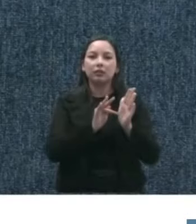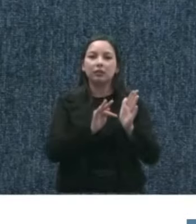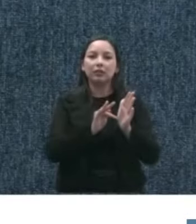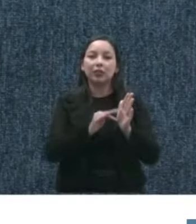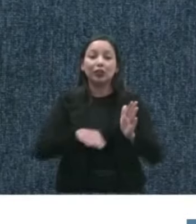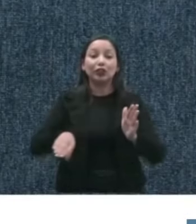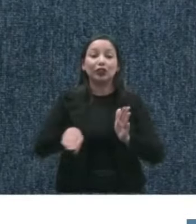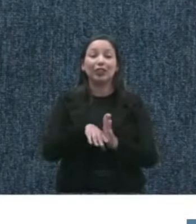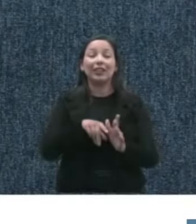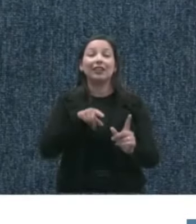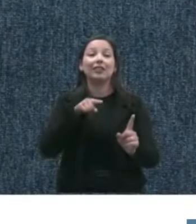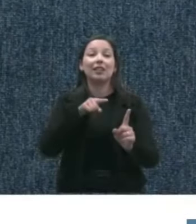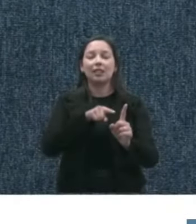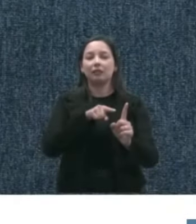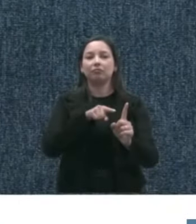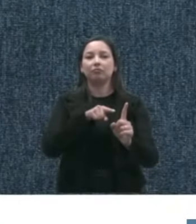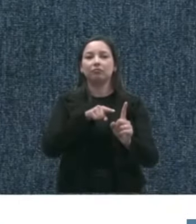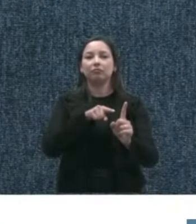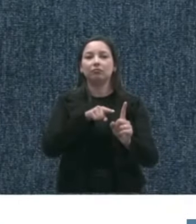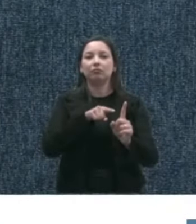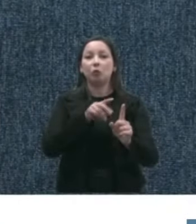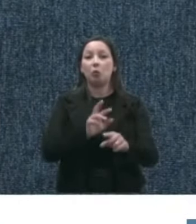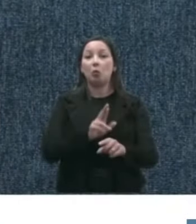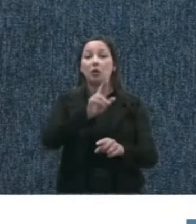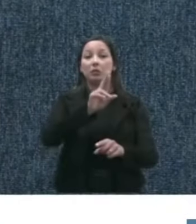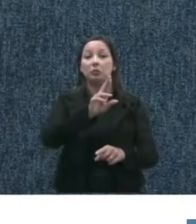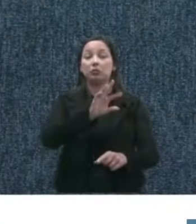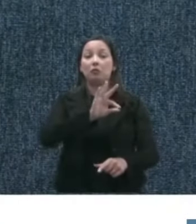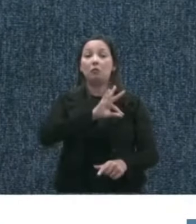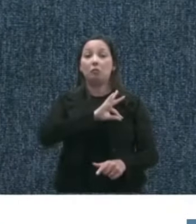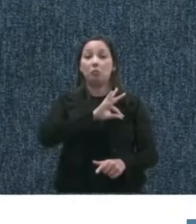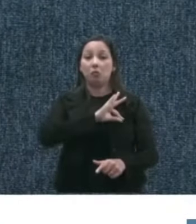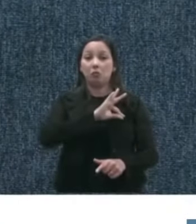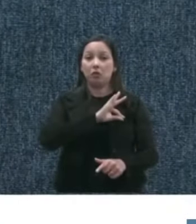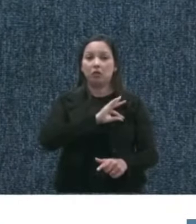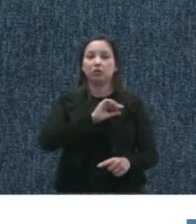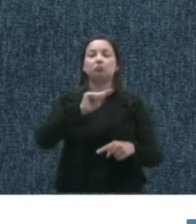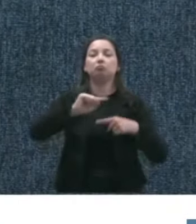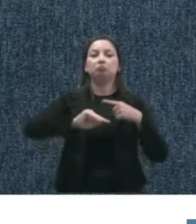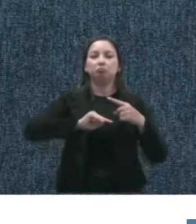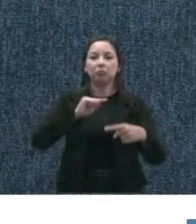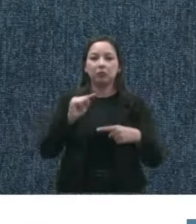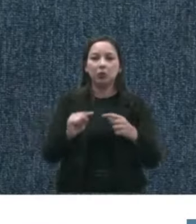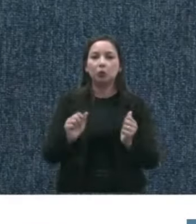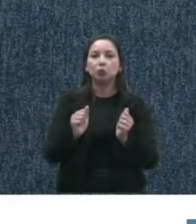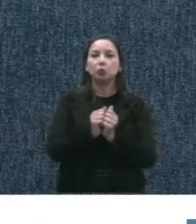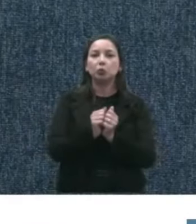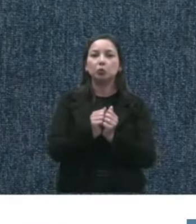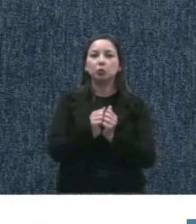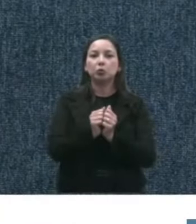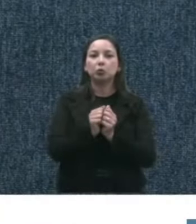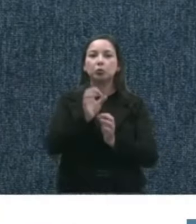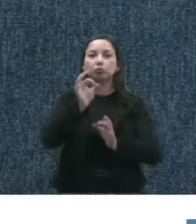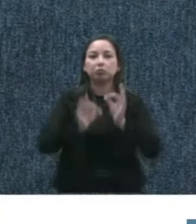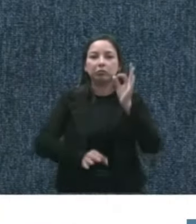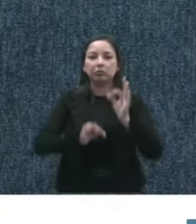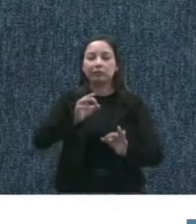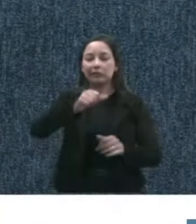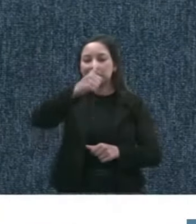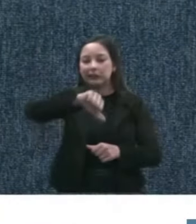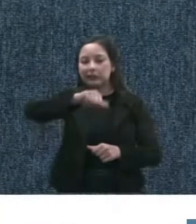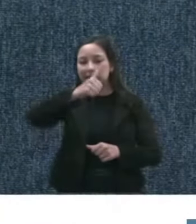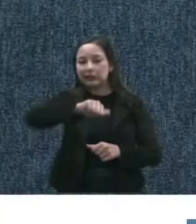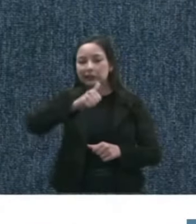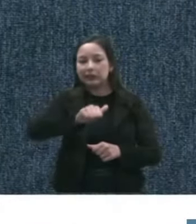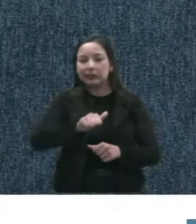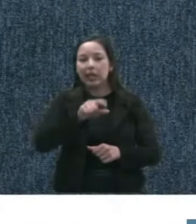mãos das autoridades policiais, para que possam depois, juntamente com o judiciário, avaliar os riscos que